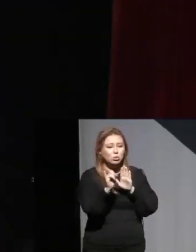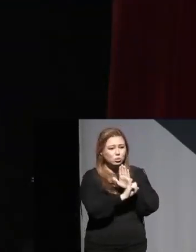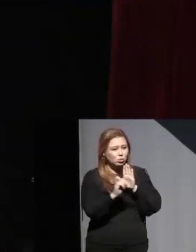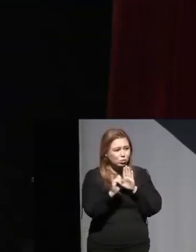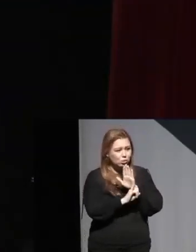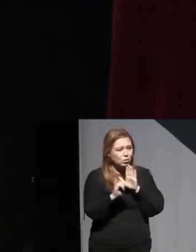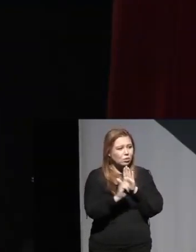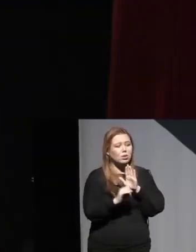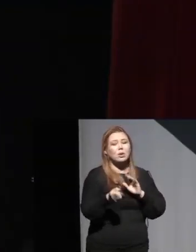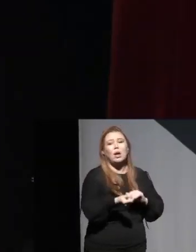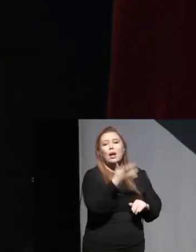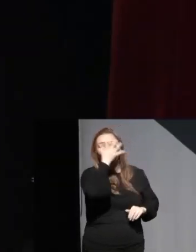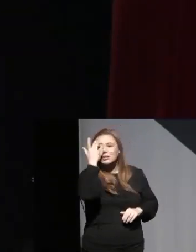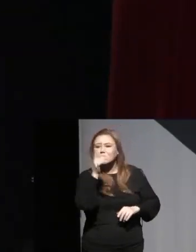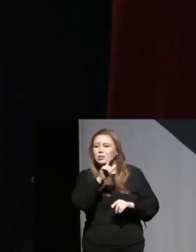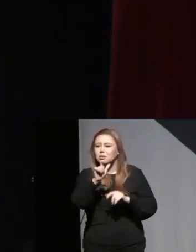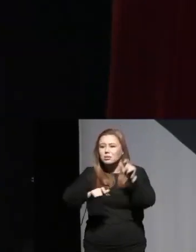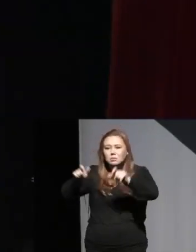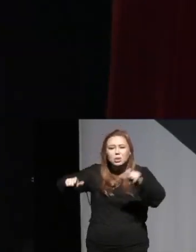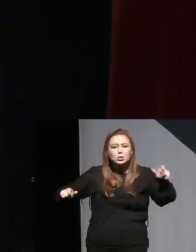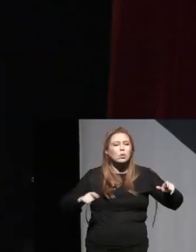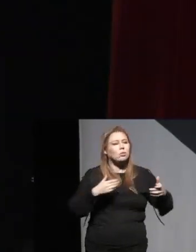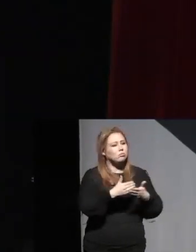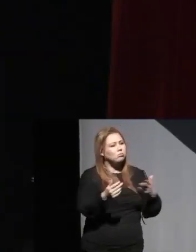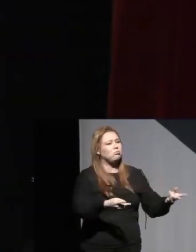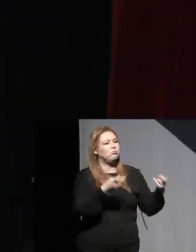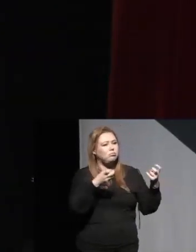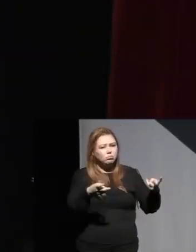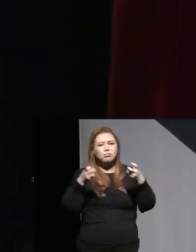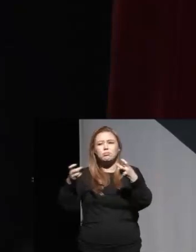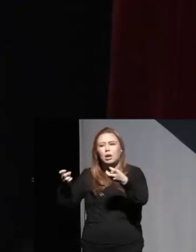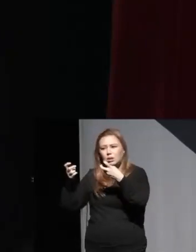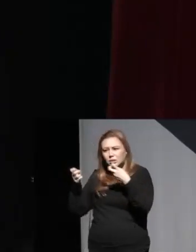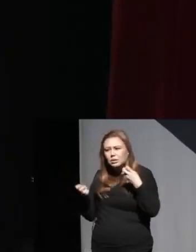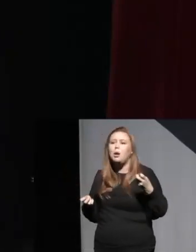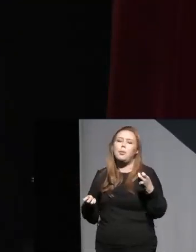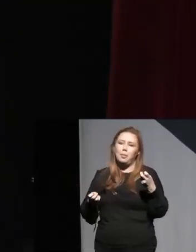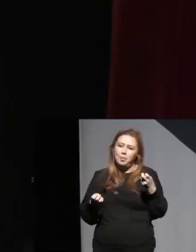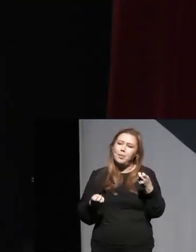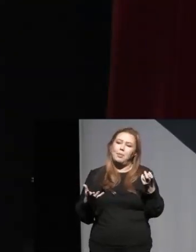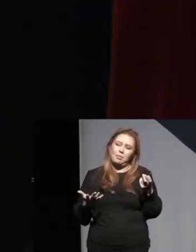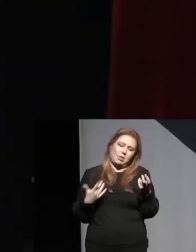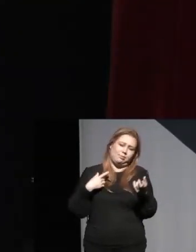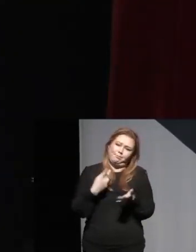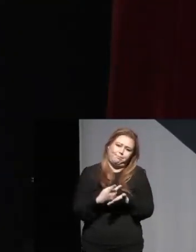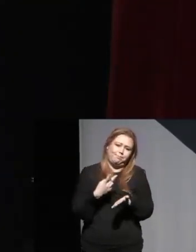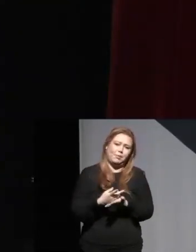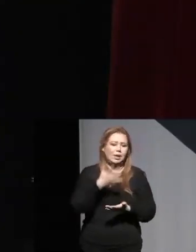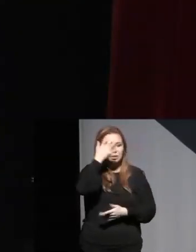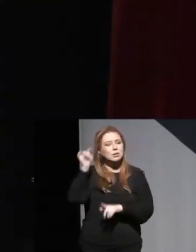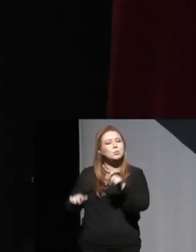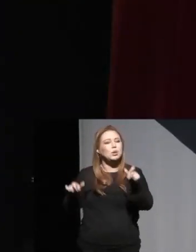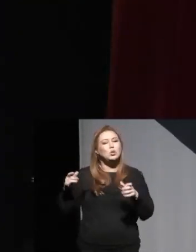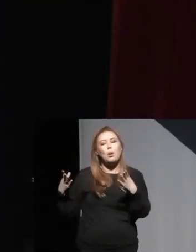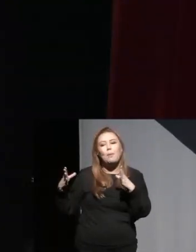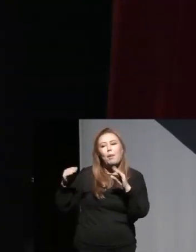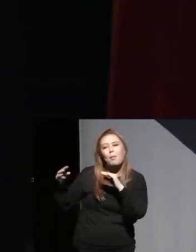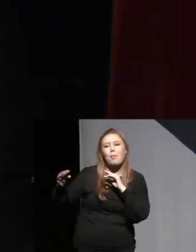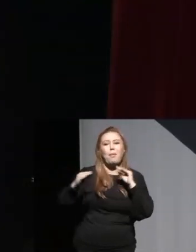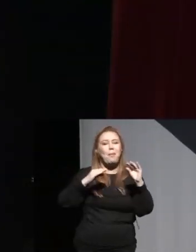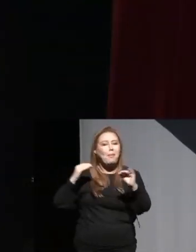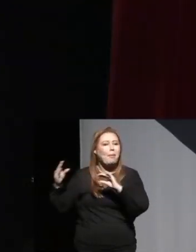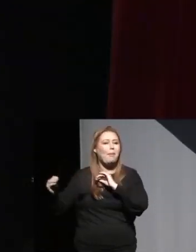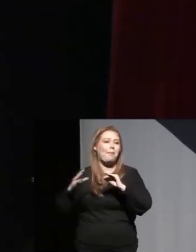e as pessoas têm percebido isso. Isso tem sido cotidiano, as pessoas têm comentado, têm visto,